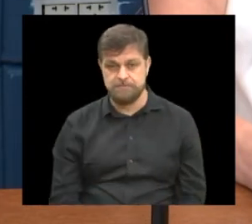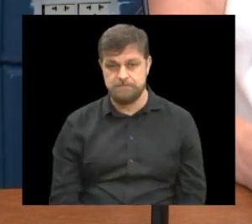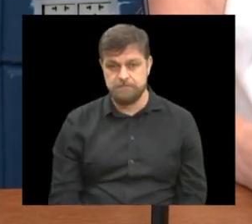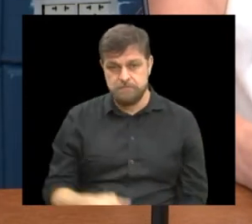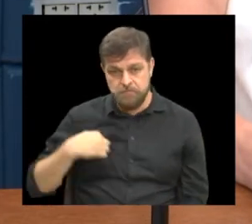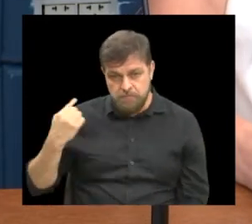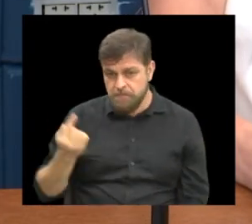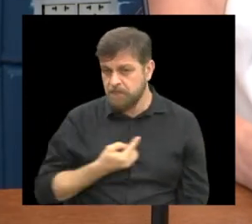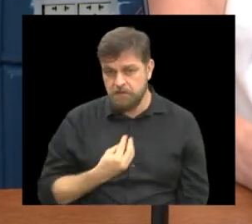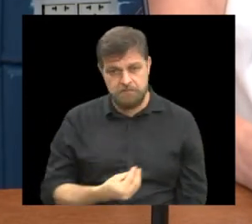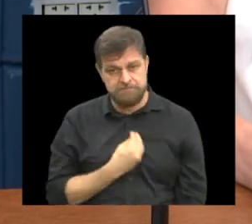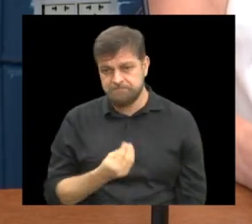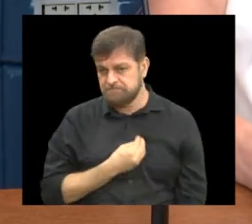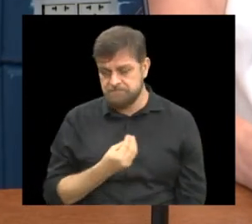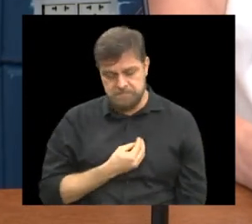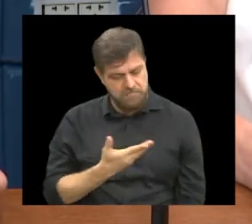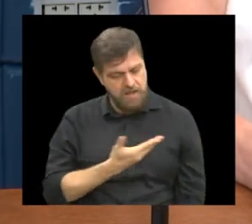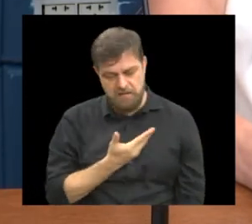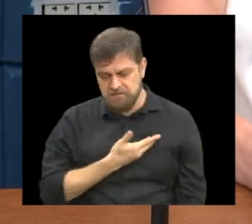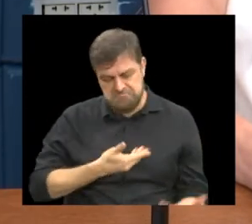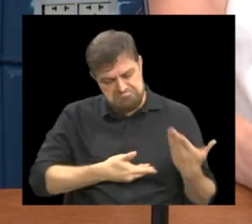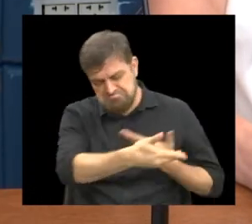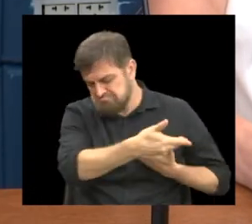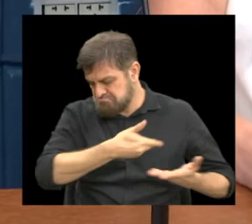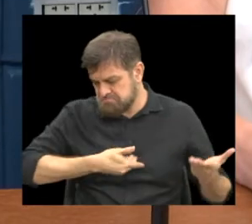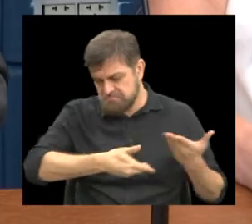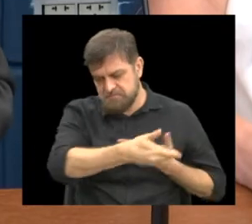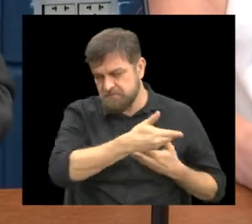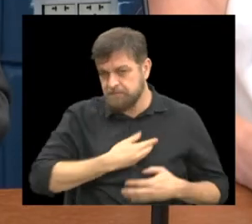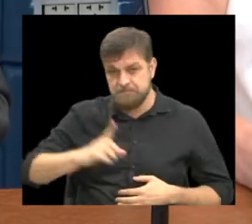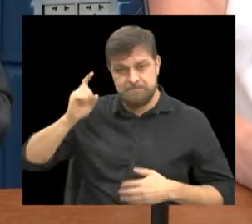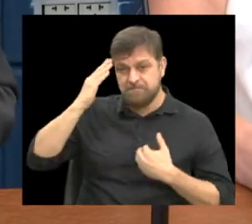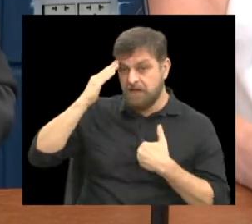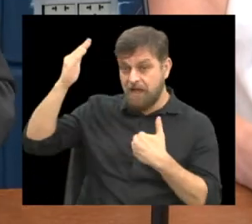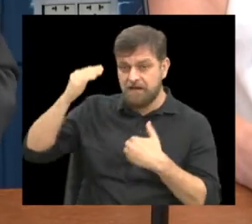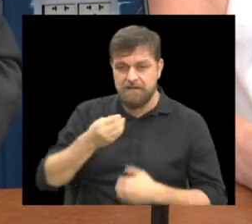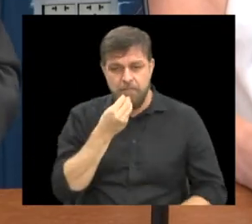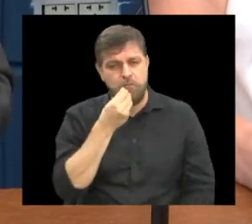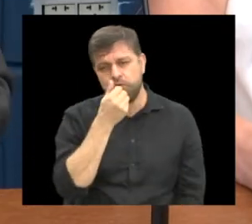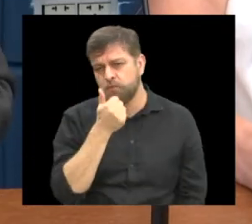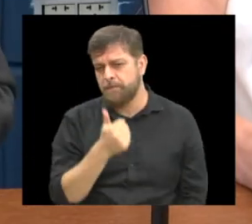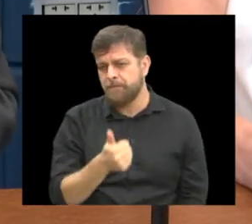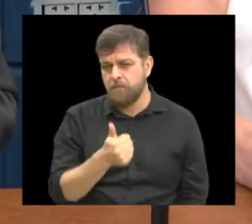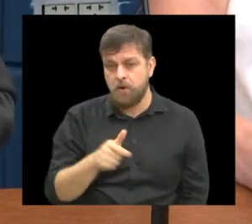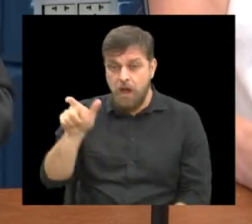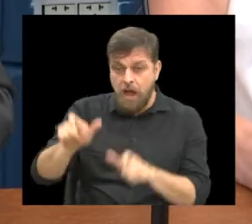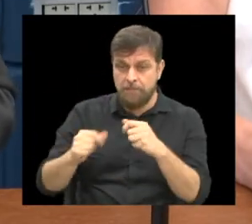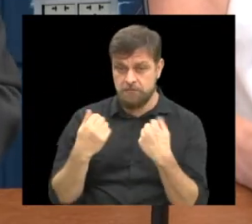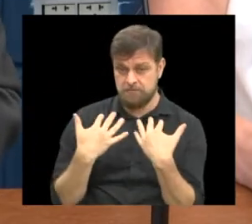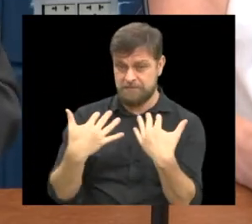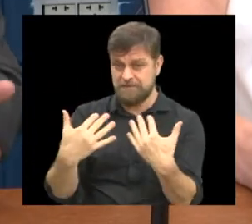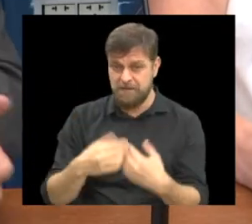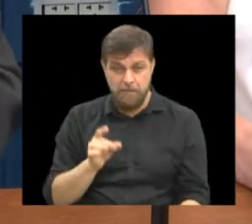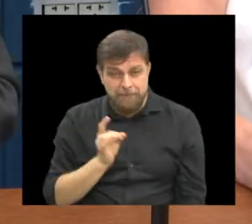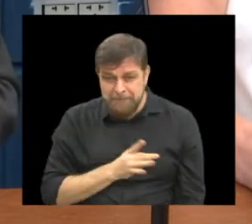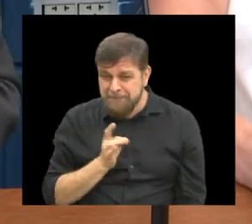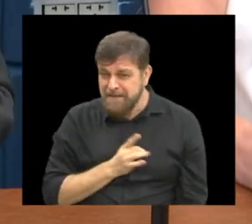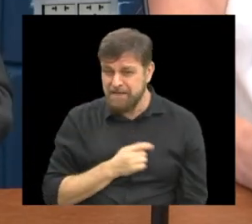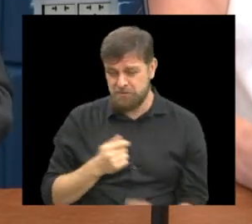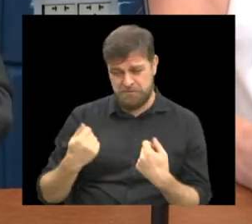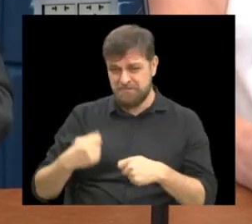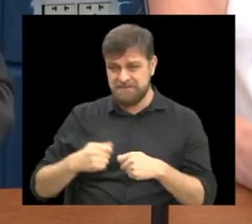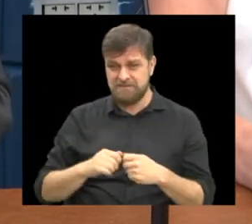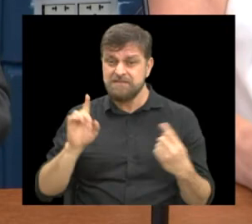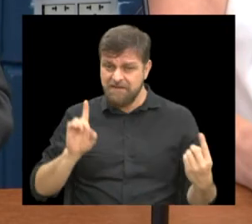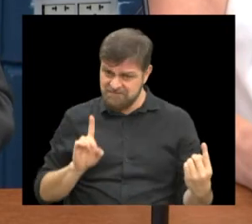gente convive até hoje, graças a Deus, é uma convivência muito bom e muito saudável. Então, as pessoas que estão nos assistindo, não tenha medo, chegue, se